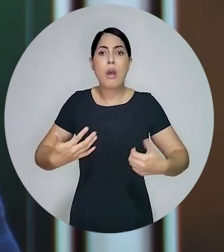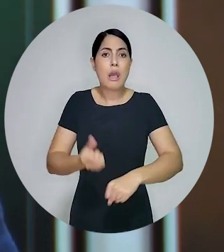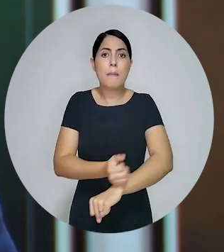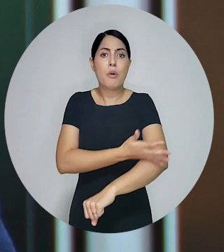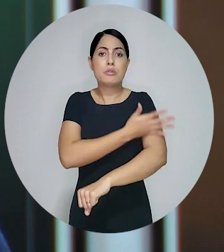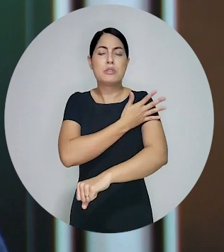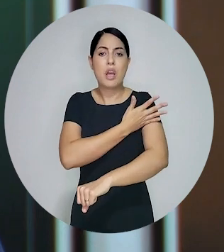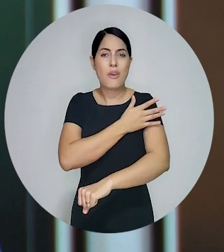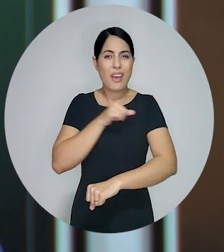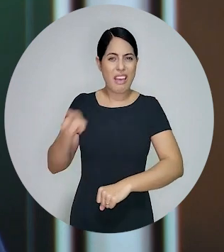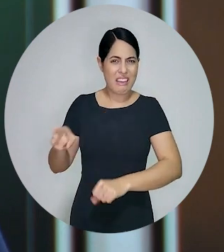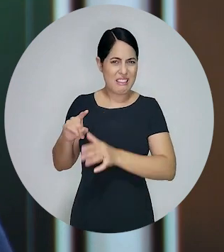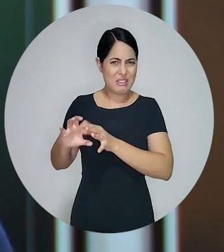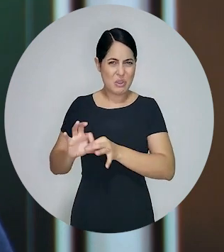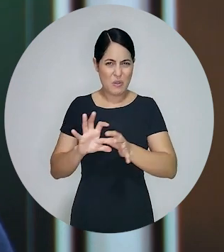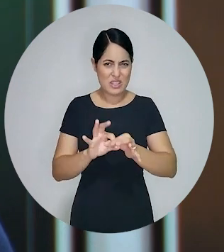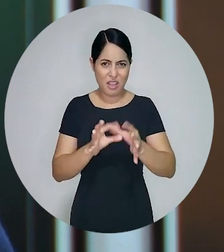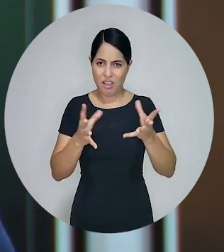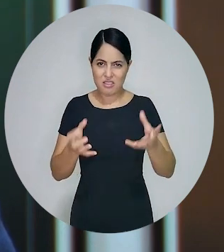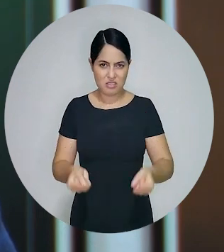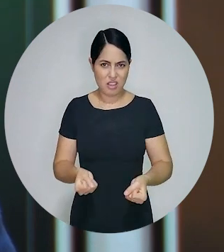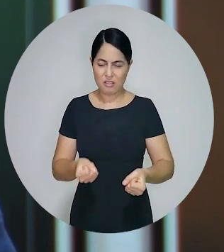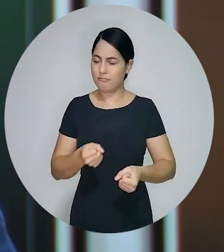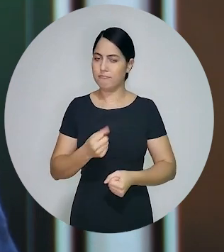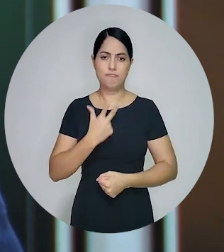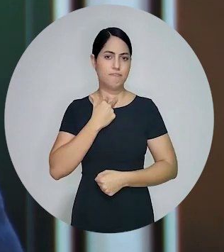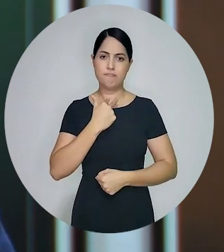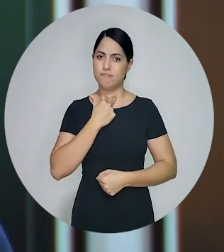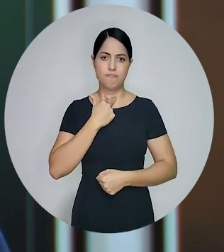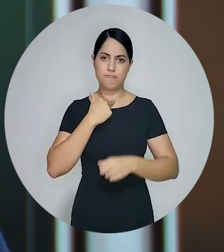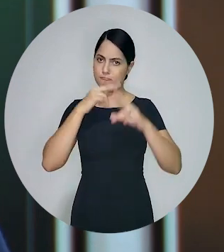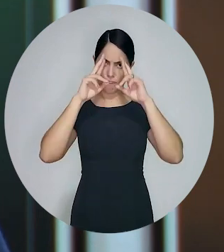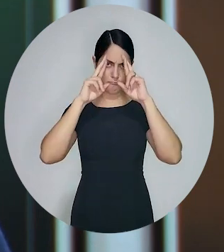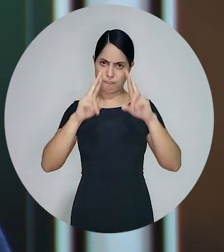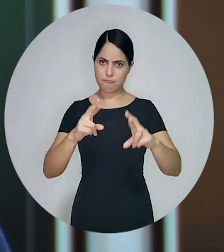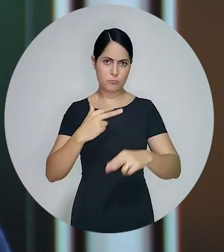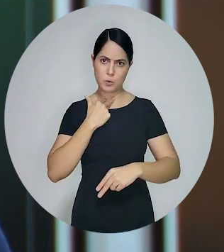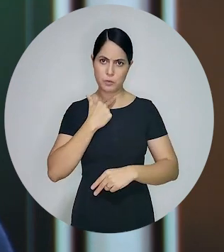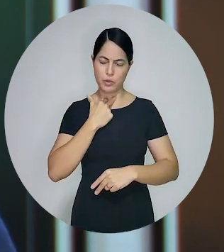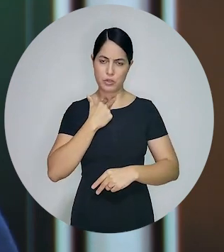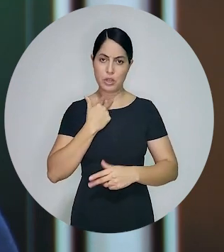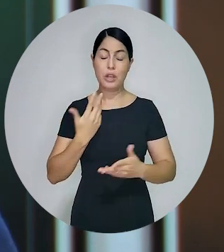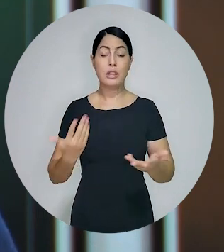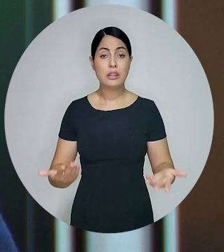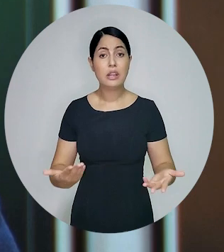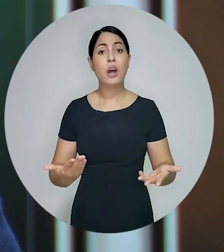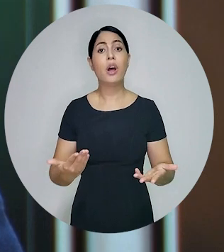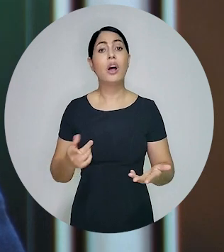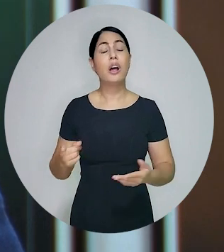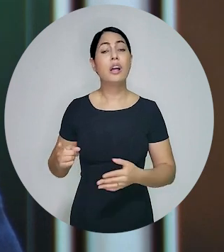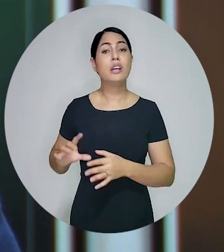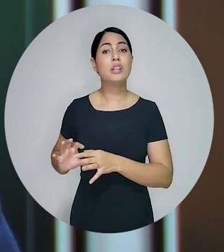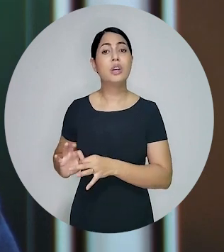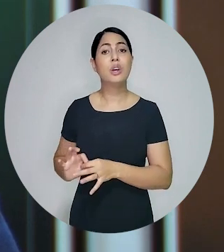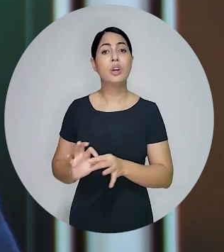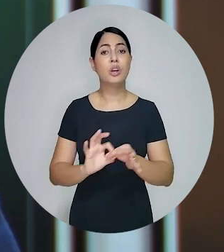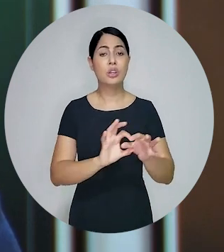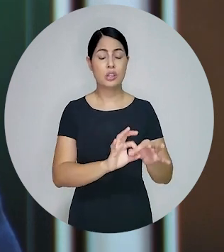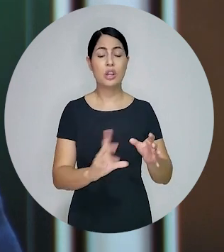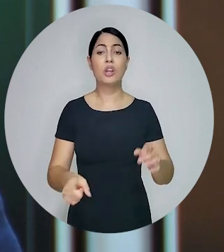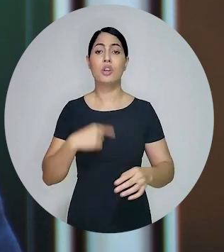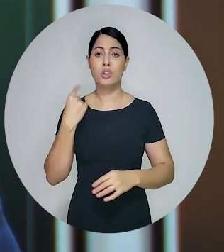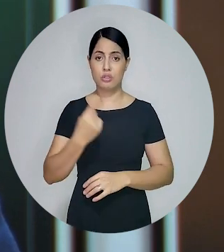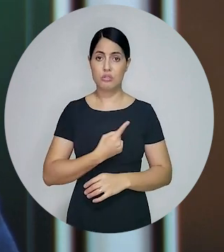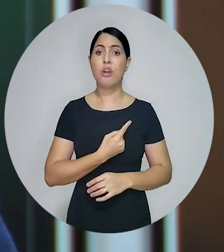estavam acalorados que você vai admitir esse tipo de desrespeito. Portanto, a